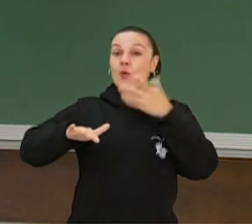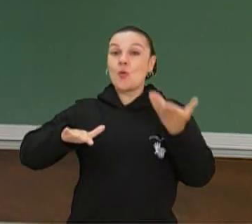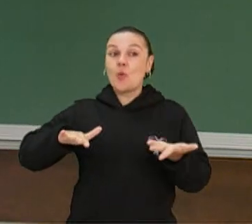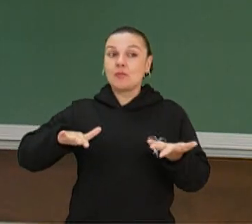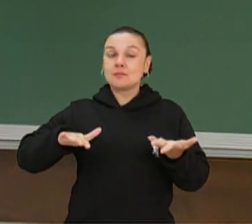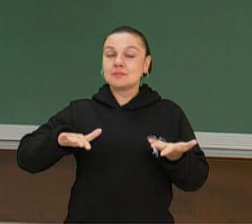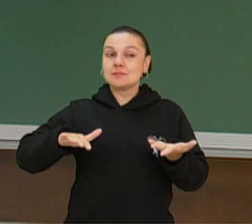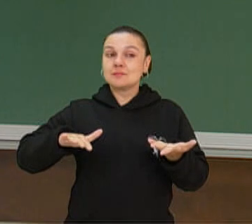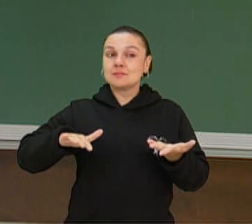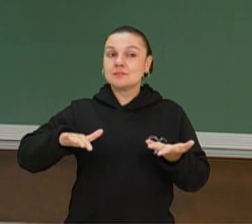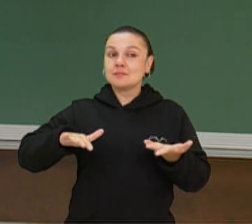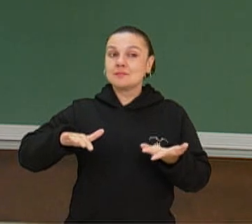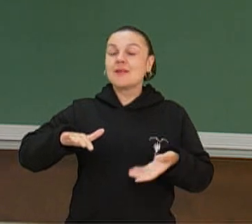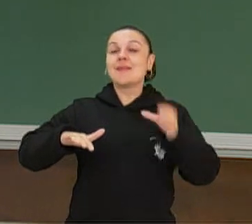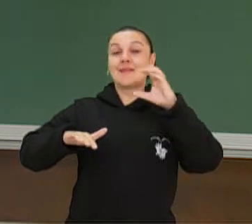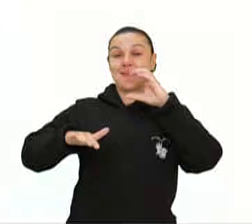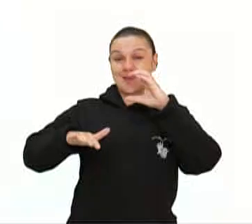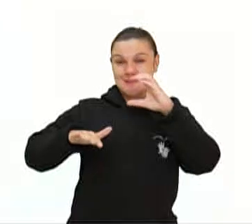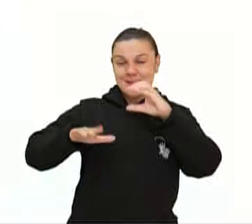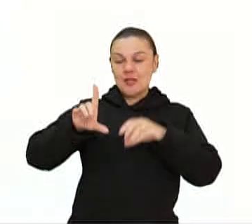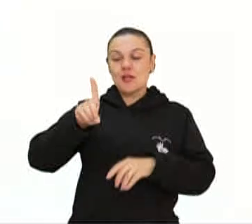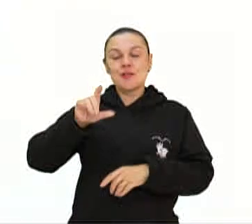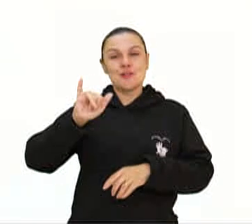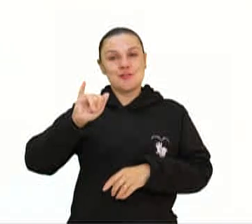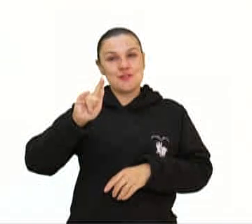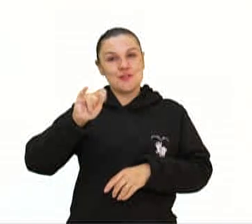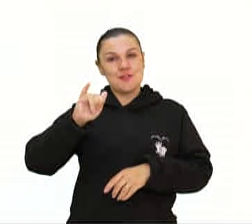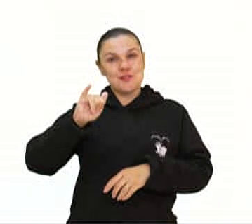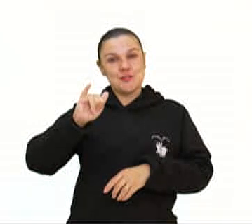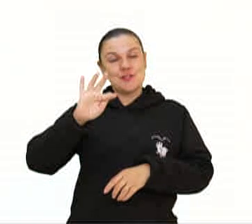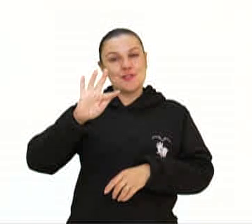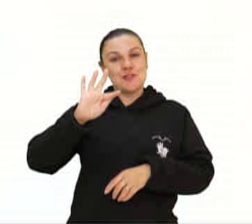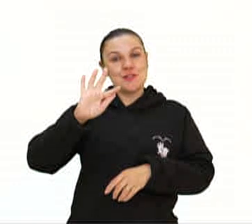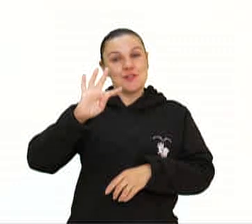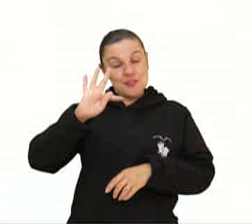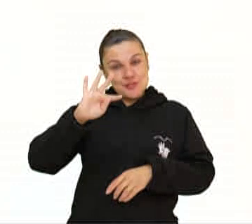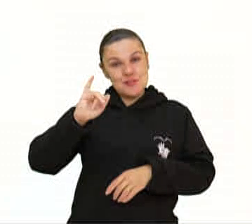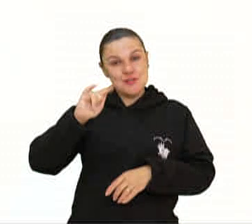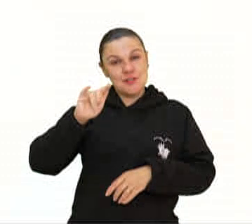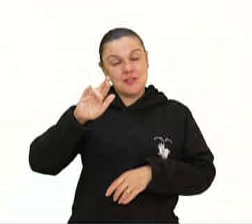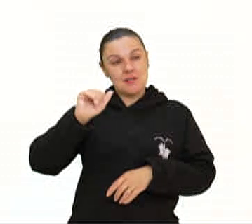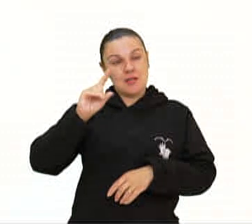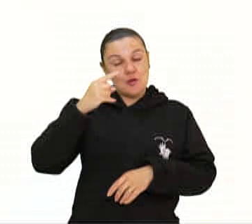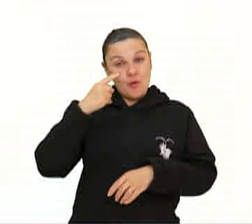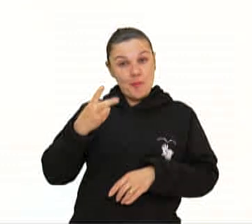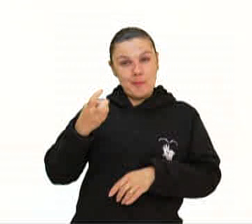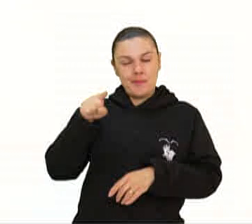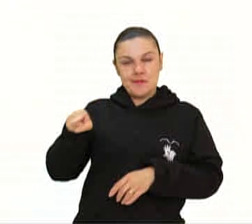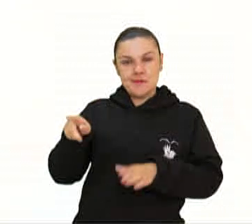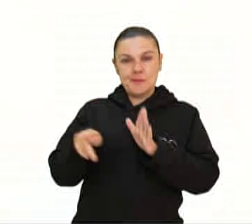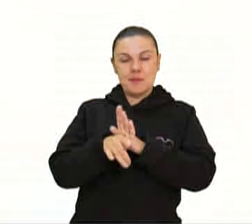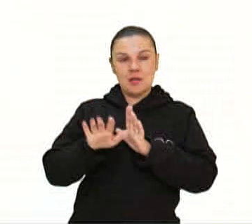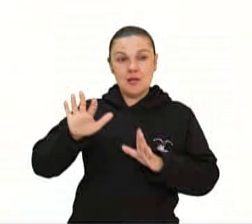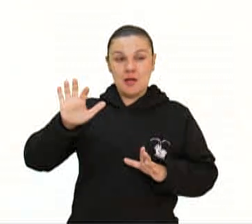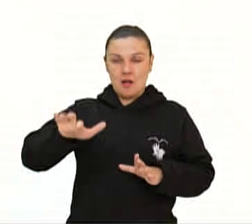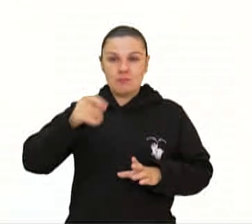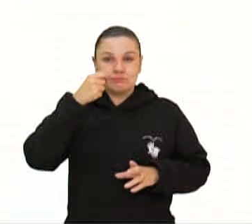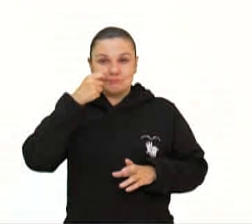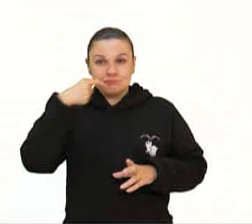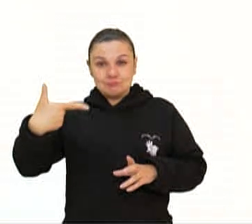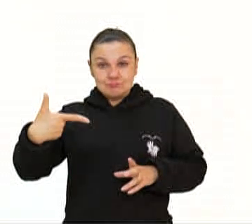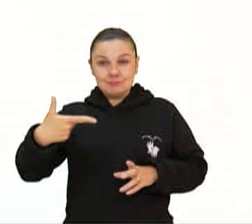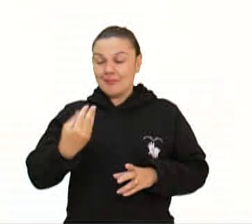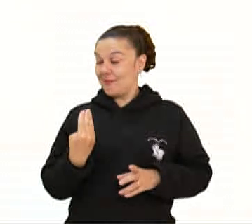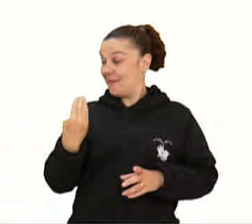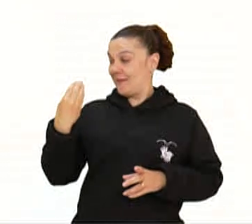o quê? Quem marcou aqui? Digitígrado, acertou. Notem que aqui é uma pegada de um felino, no caso.